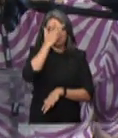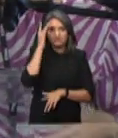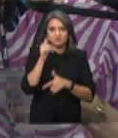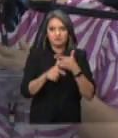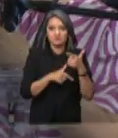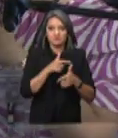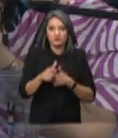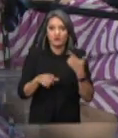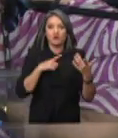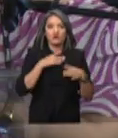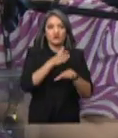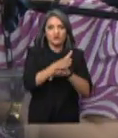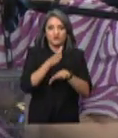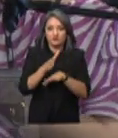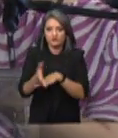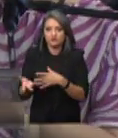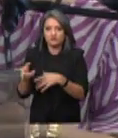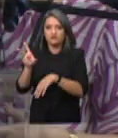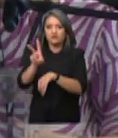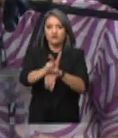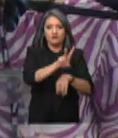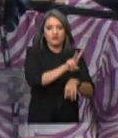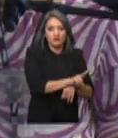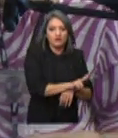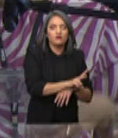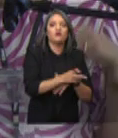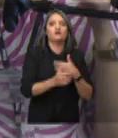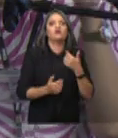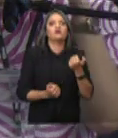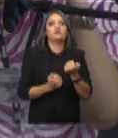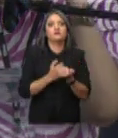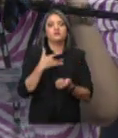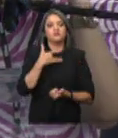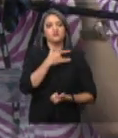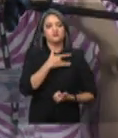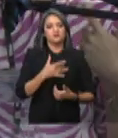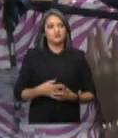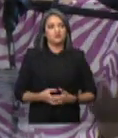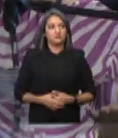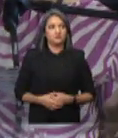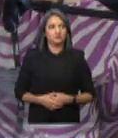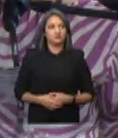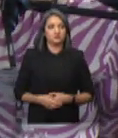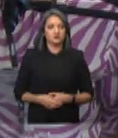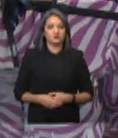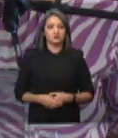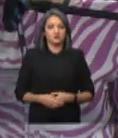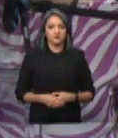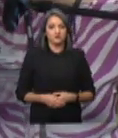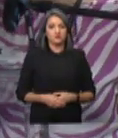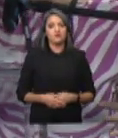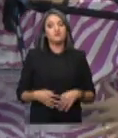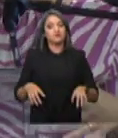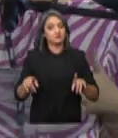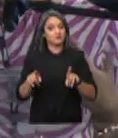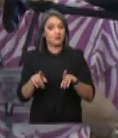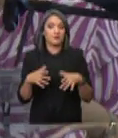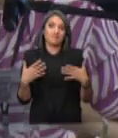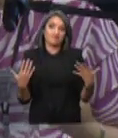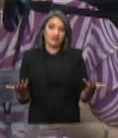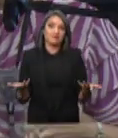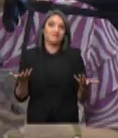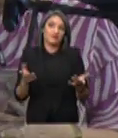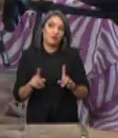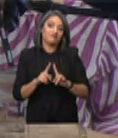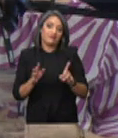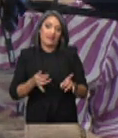dividiram entre os abrigos e a saúde dando apoio também na saúde é não teve também a mesma sorte né acabou